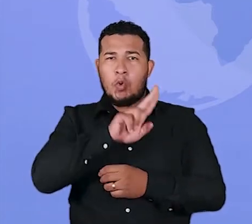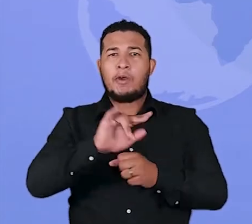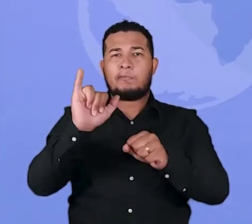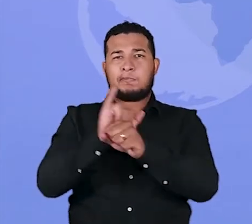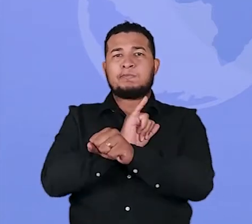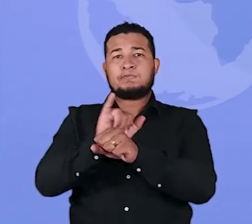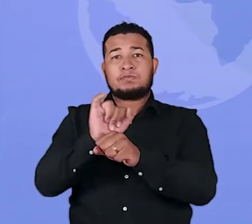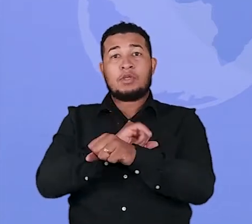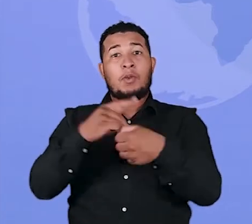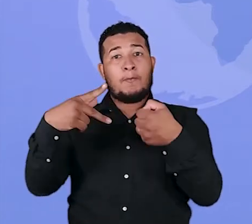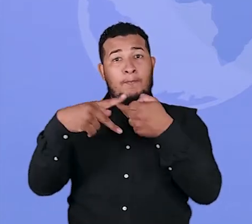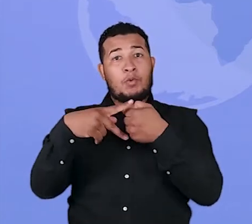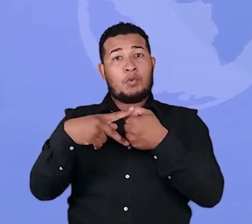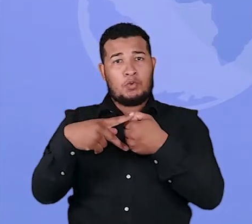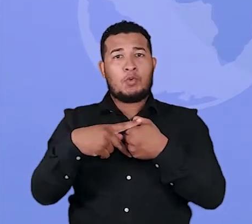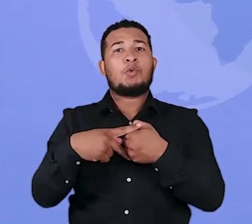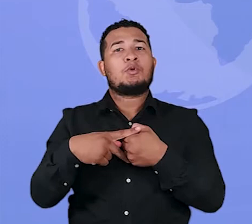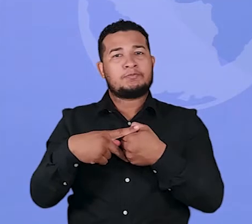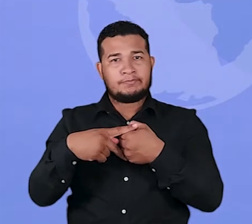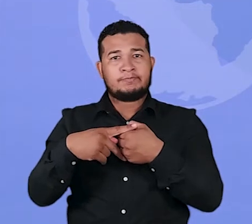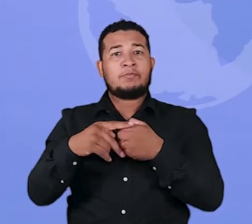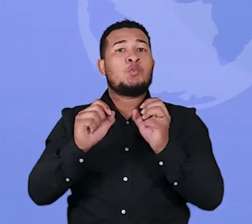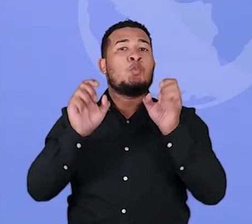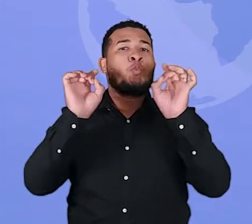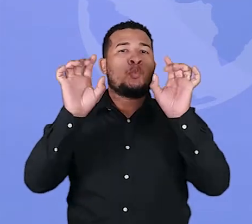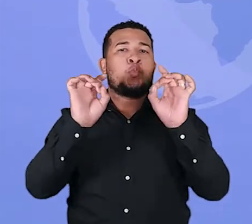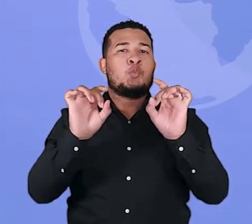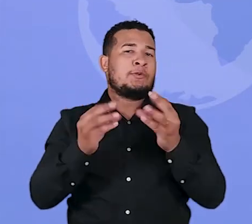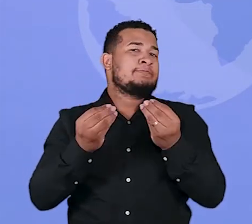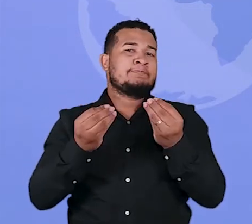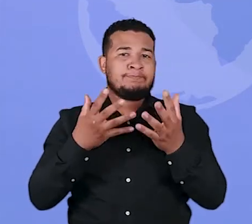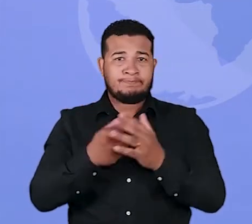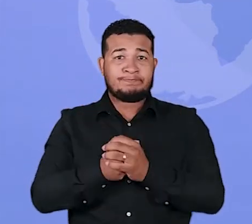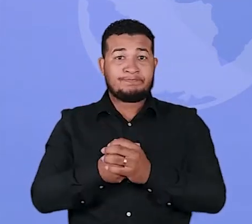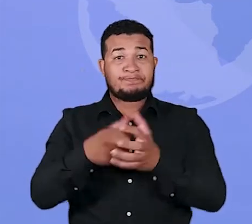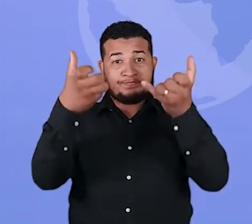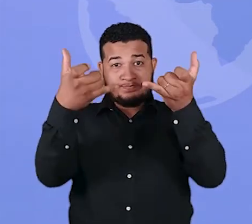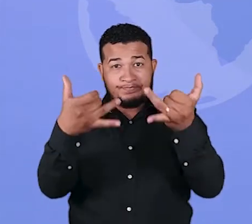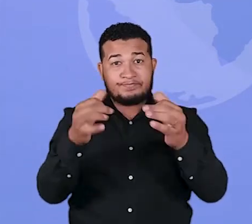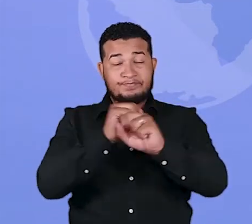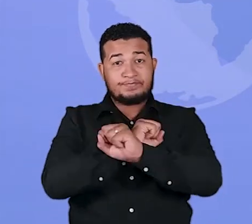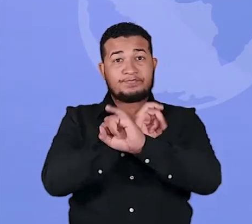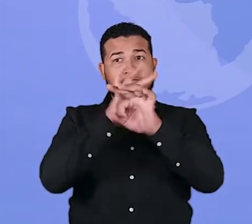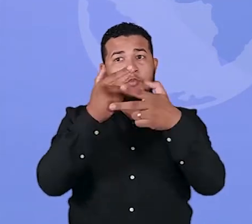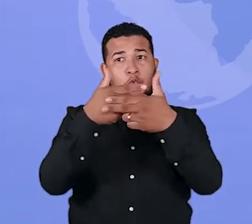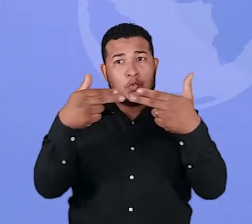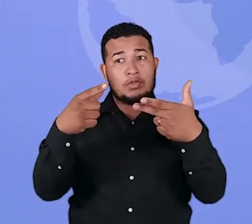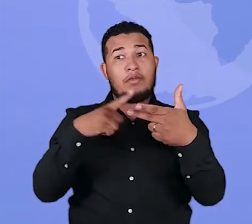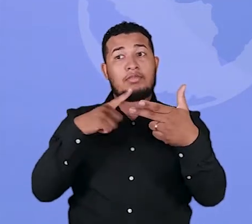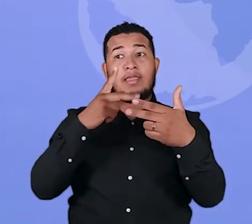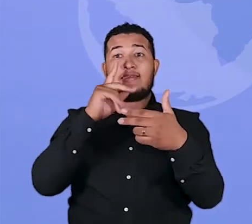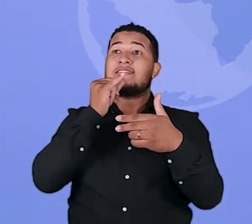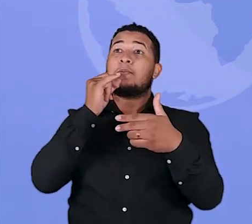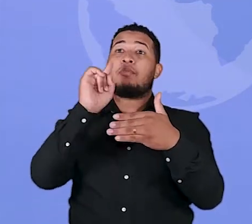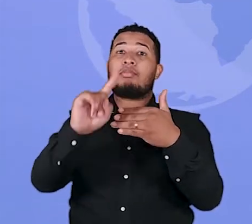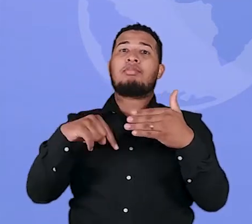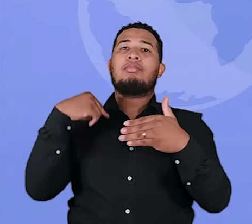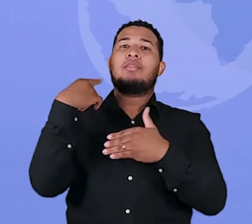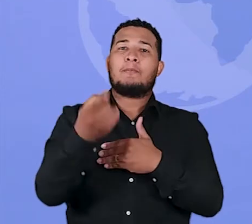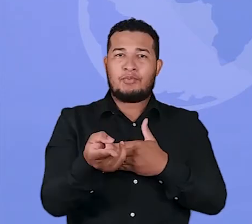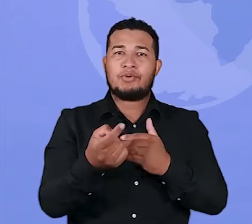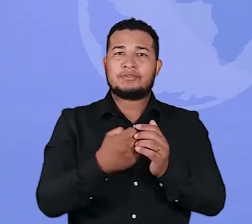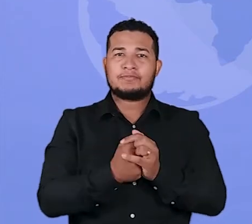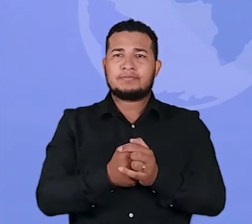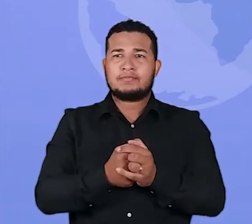utilizando um pronome aí, um pronome demonstrativo, para poder dizer algo que está depois